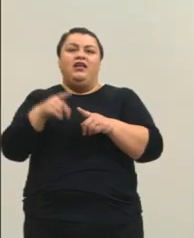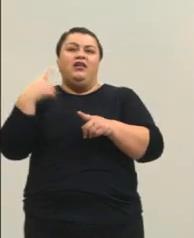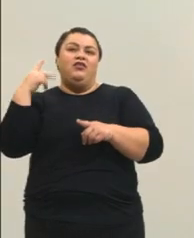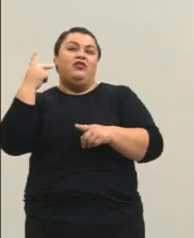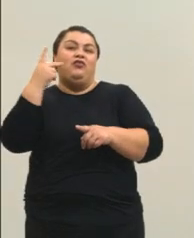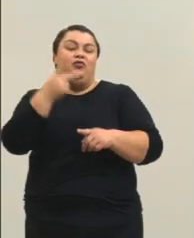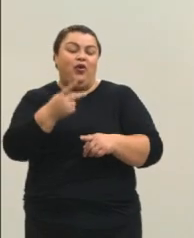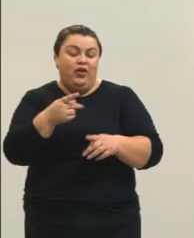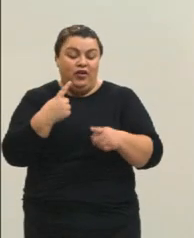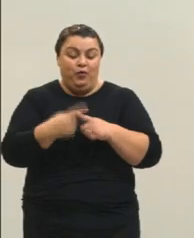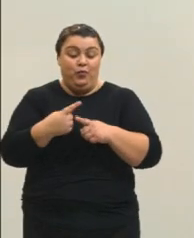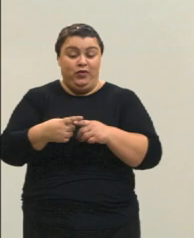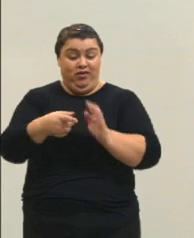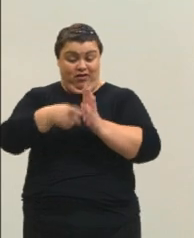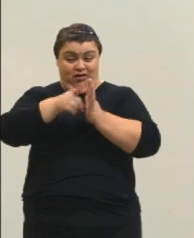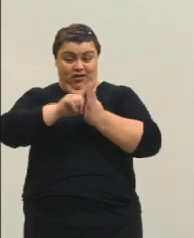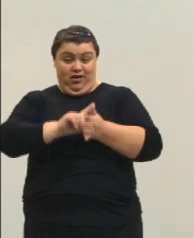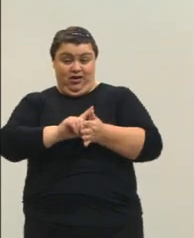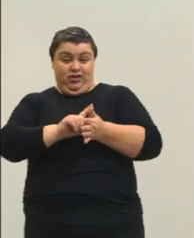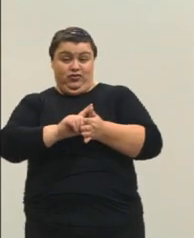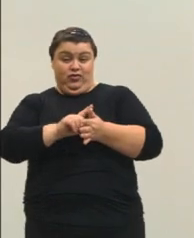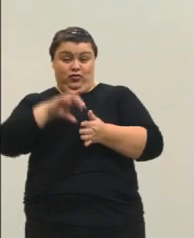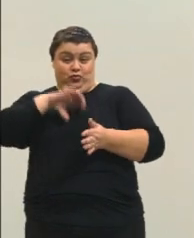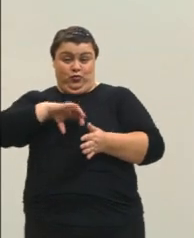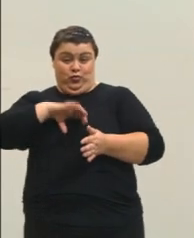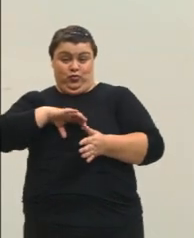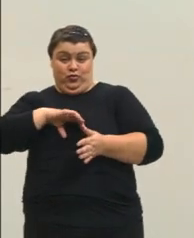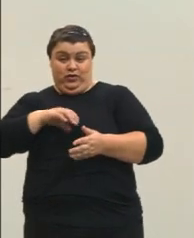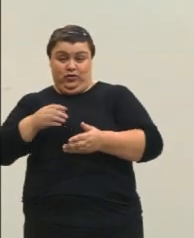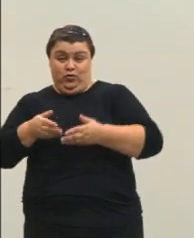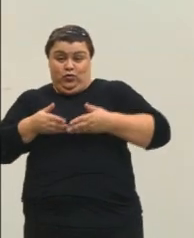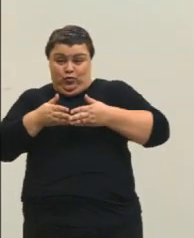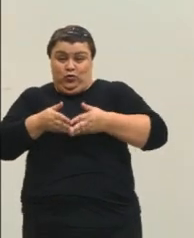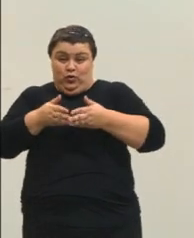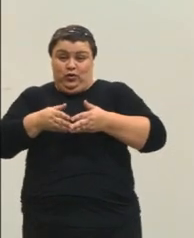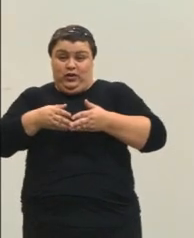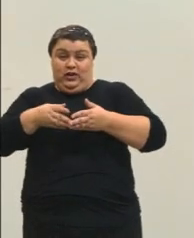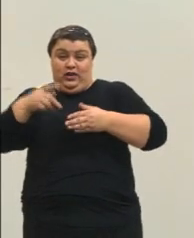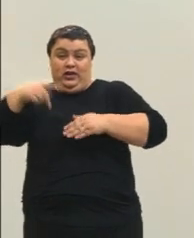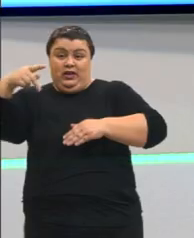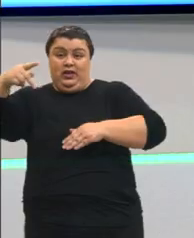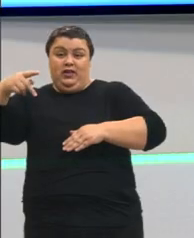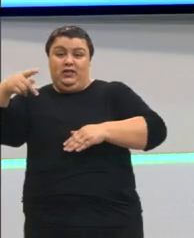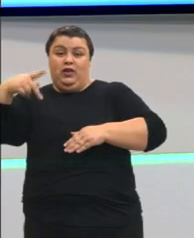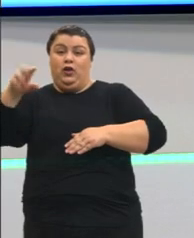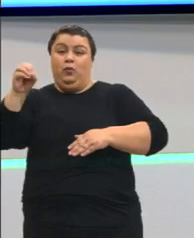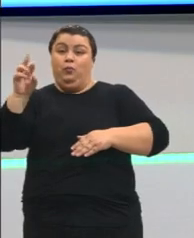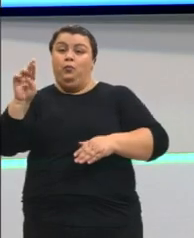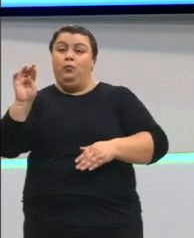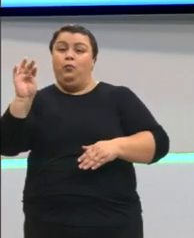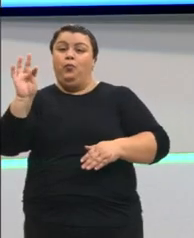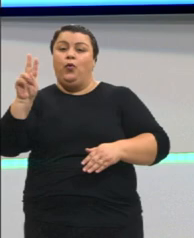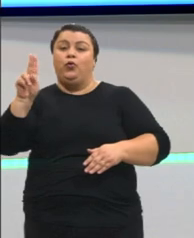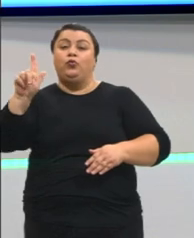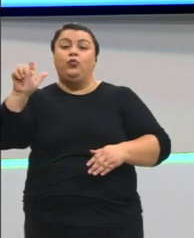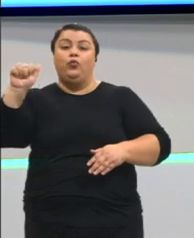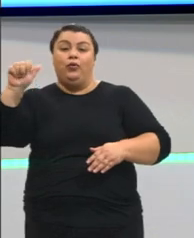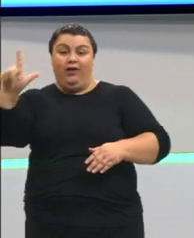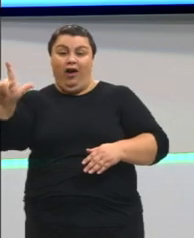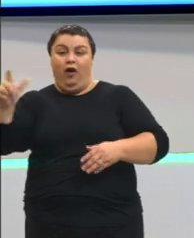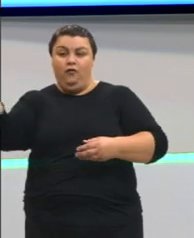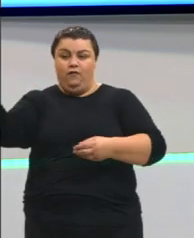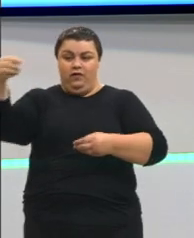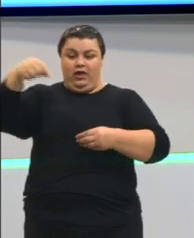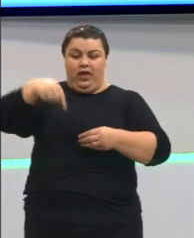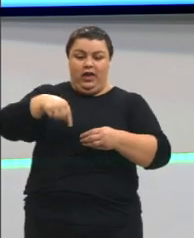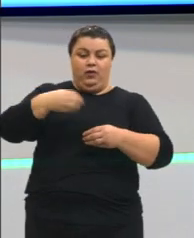ia tirar então um pouquinho dessa questão do sotaque deles no português de Portugal então um dado que eu achei interessante aqui